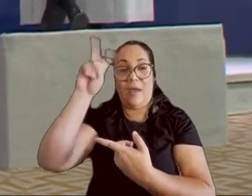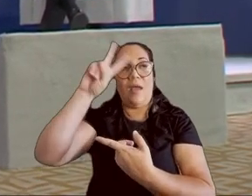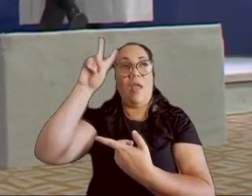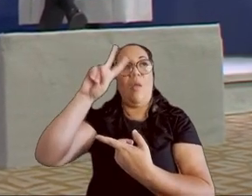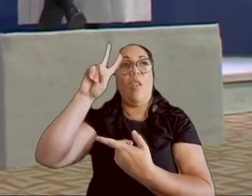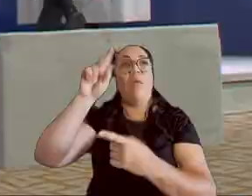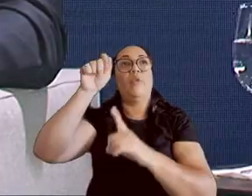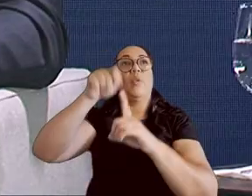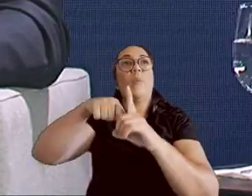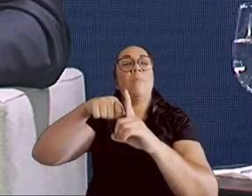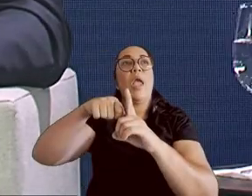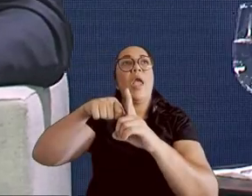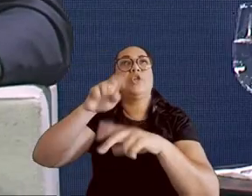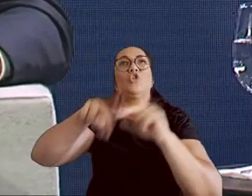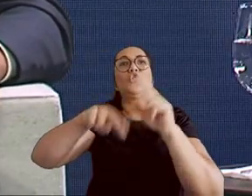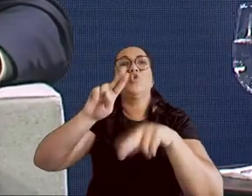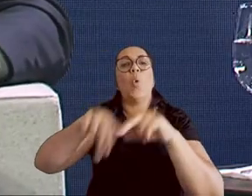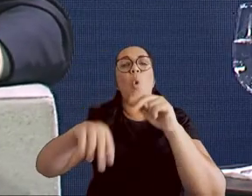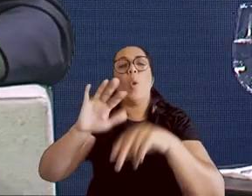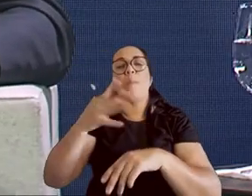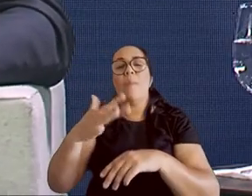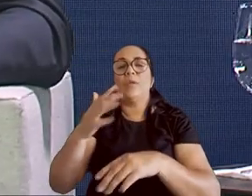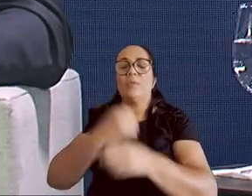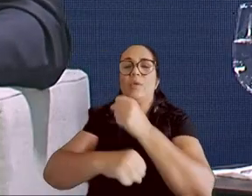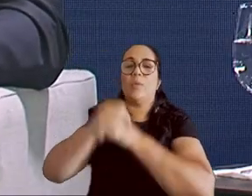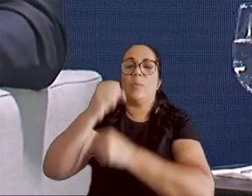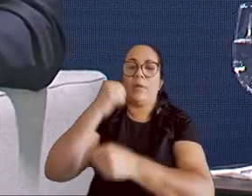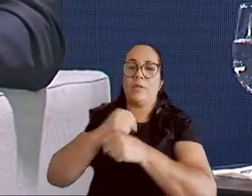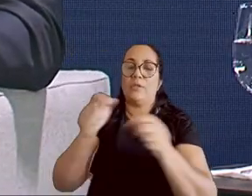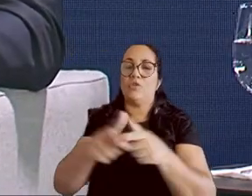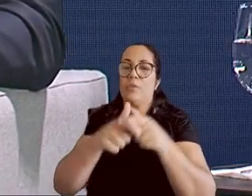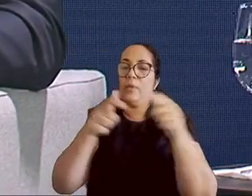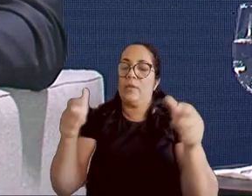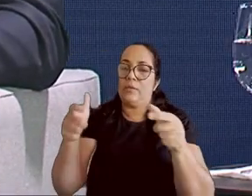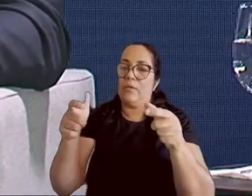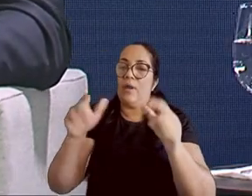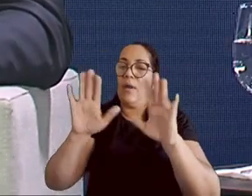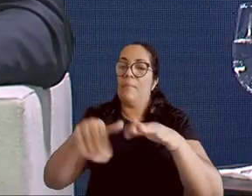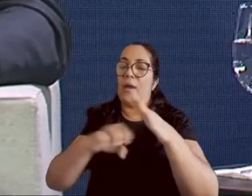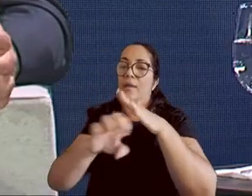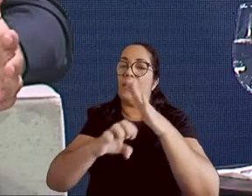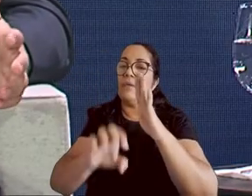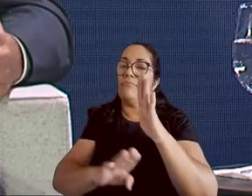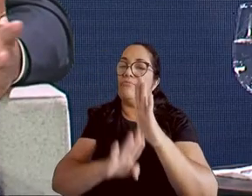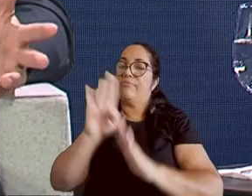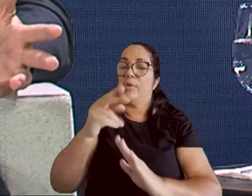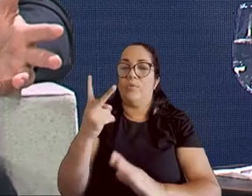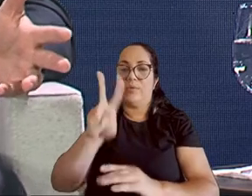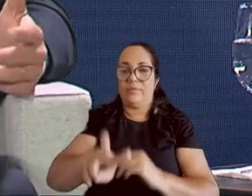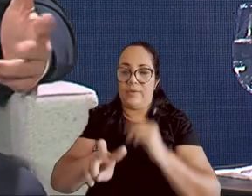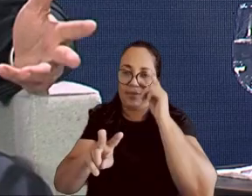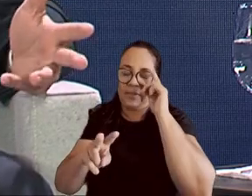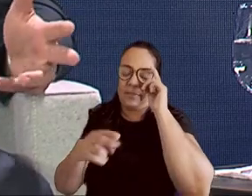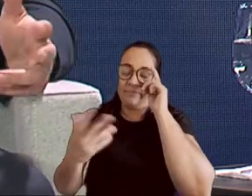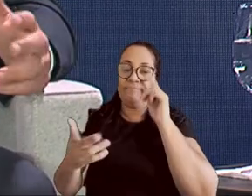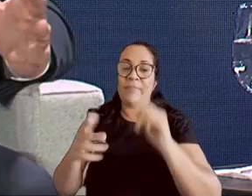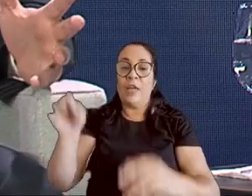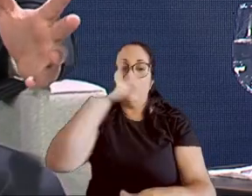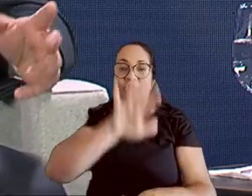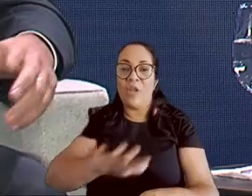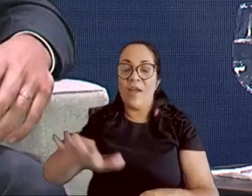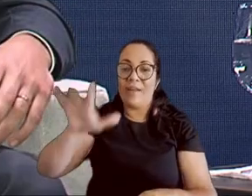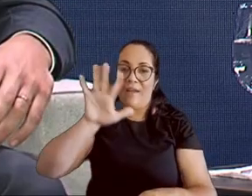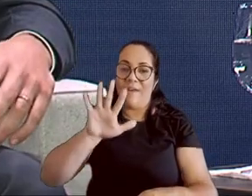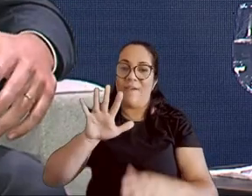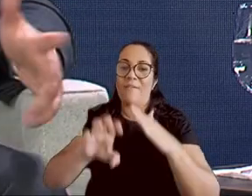né que nos últimos trimestre aumentou um pouquinho mas é uma alavancagem média baixa de duas vezes então em geral as empresas isso não preocupa